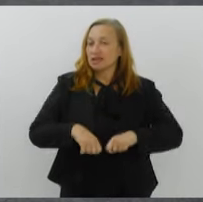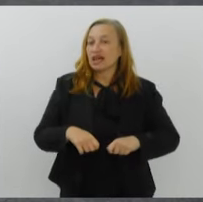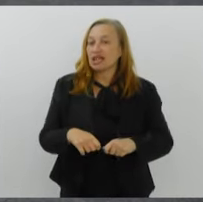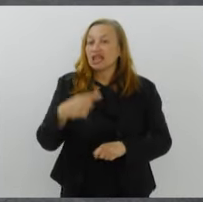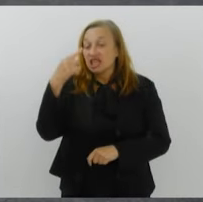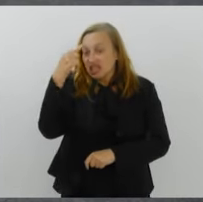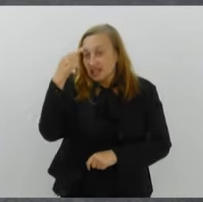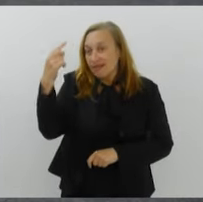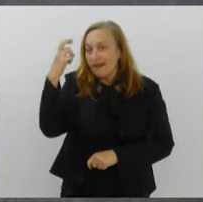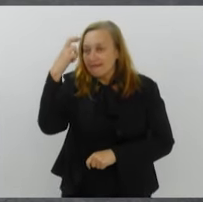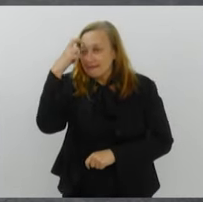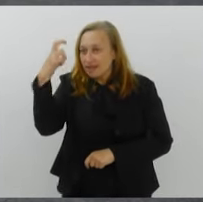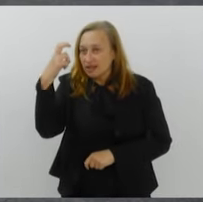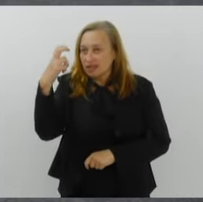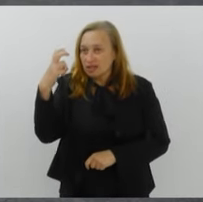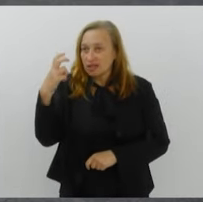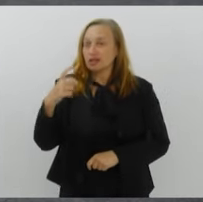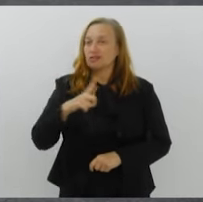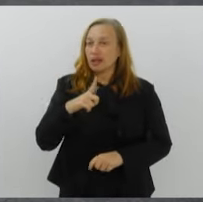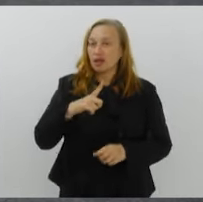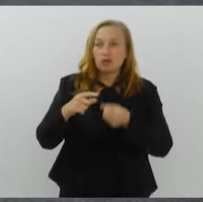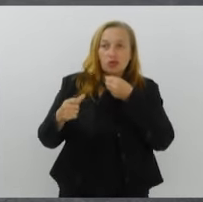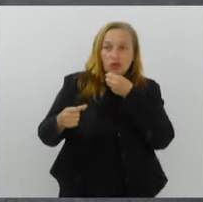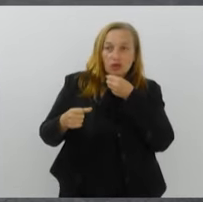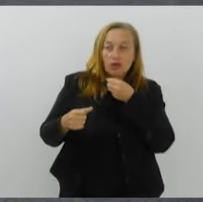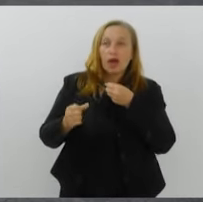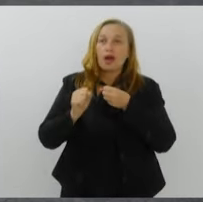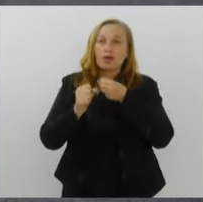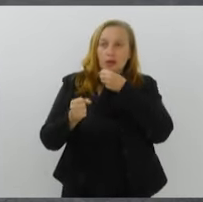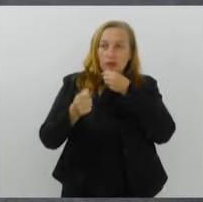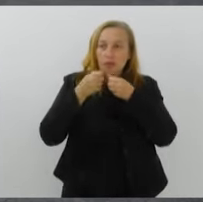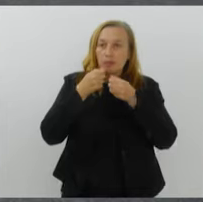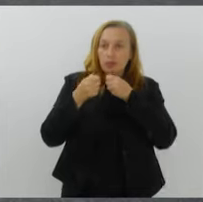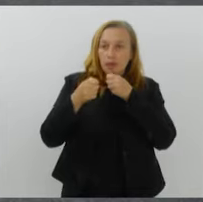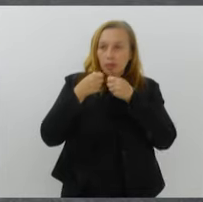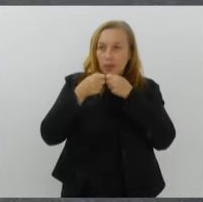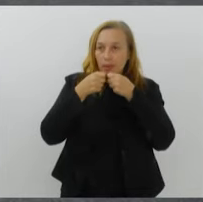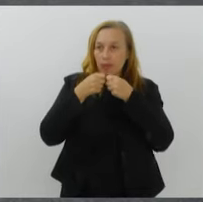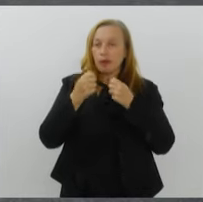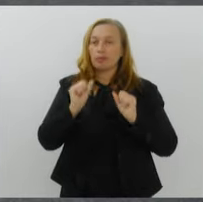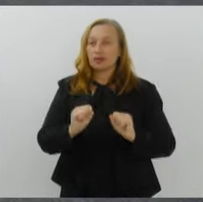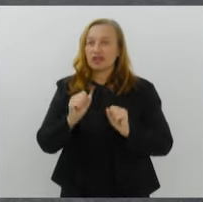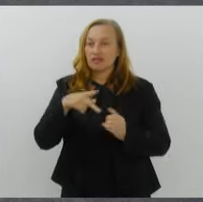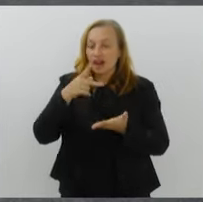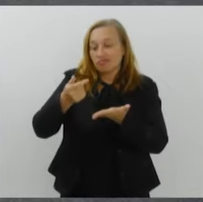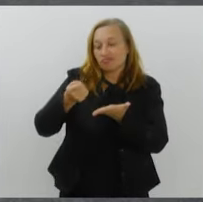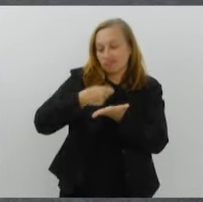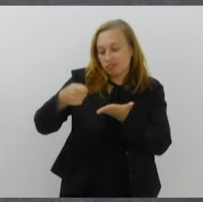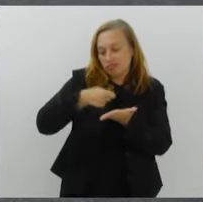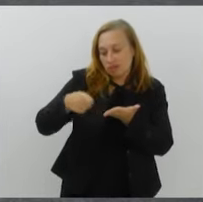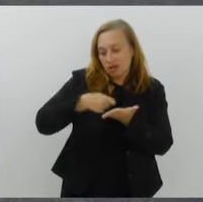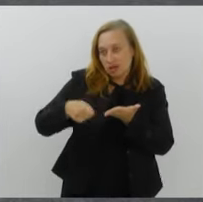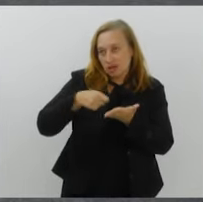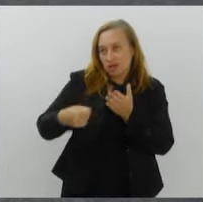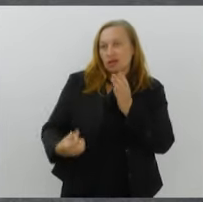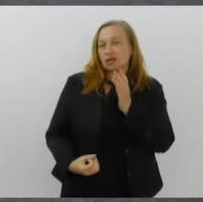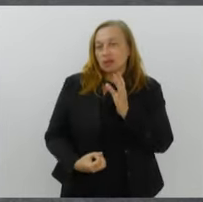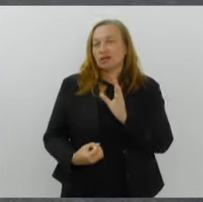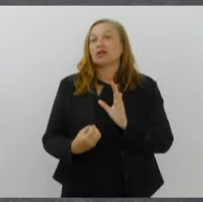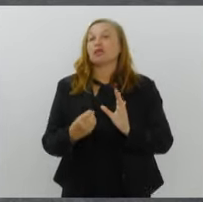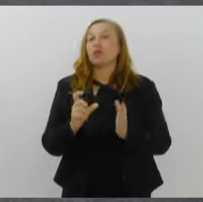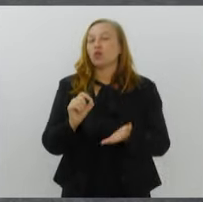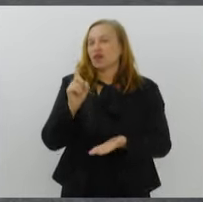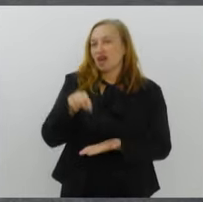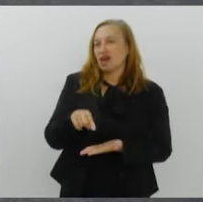tem inteligência, tem esse microfone aqui para poder se posicionar e tem a inteligência de poder colocar no papel aquilo que